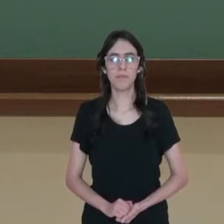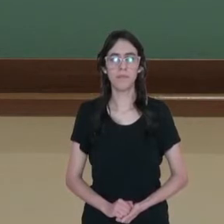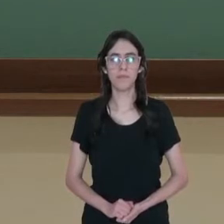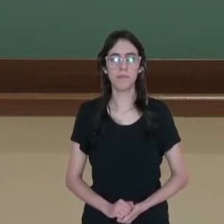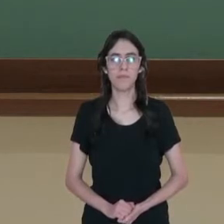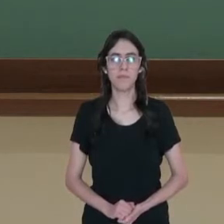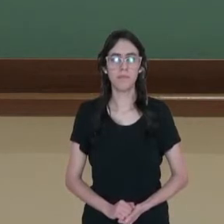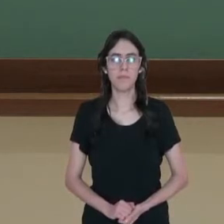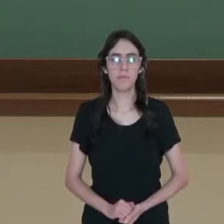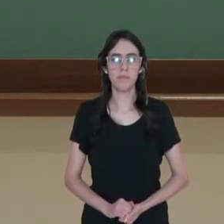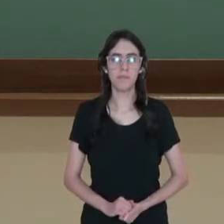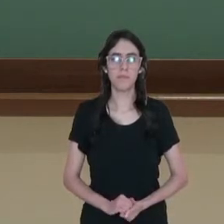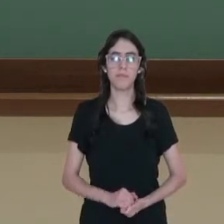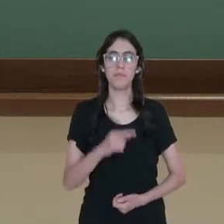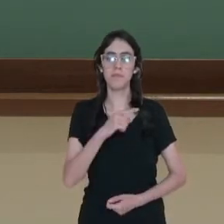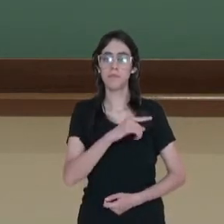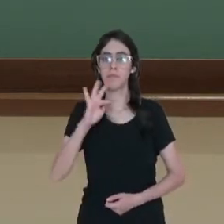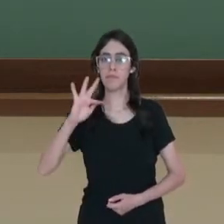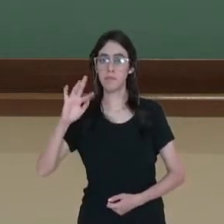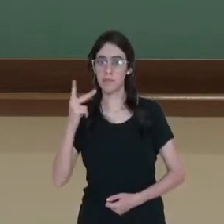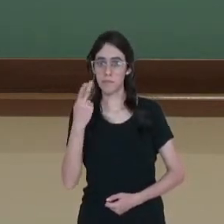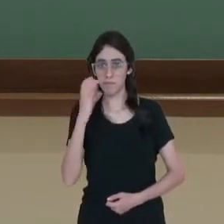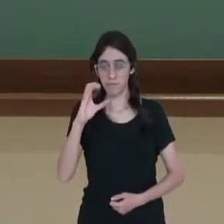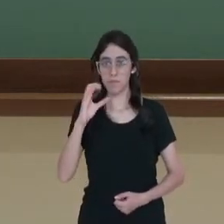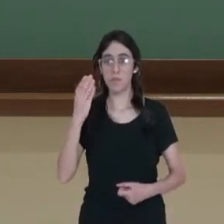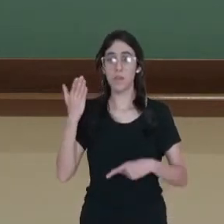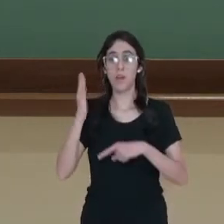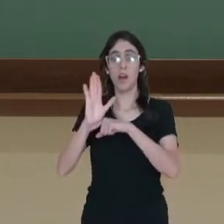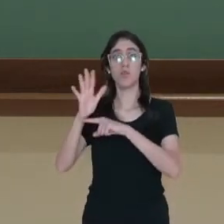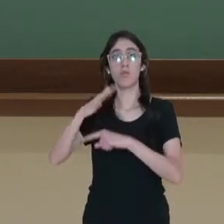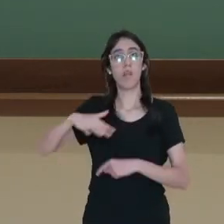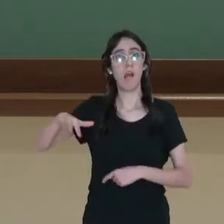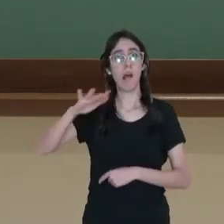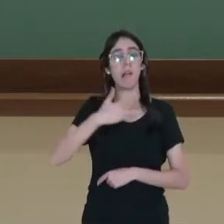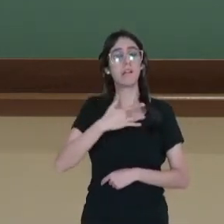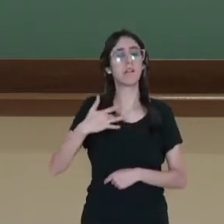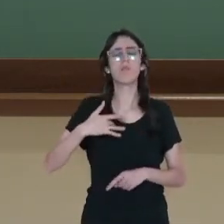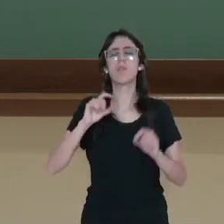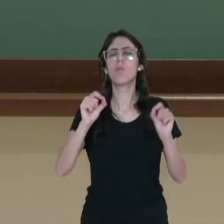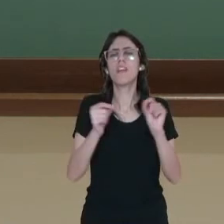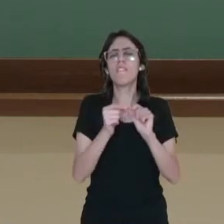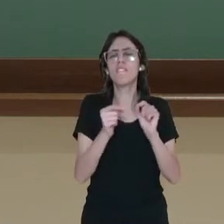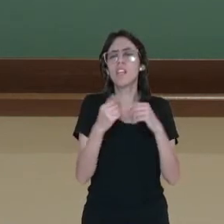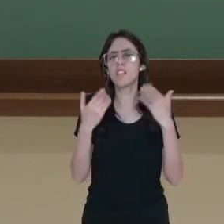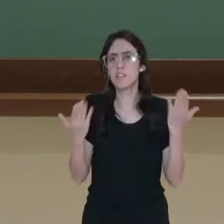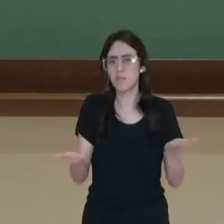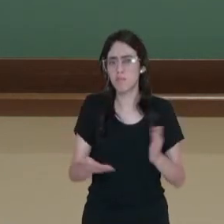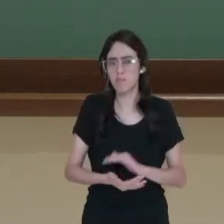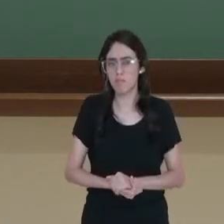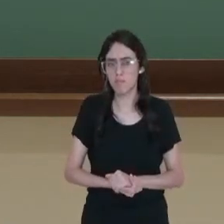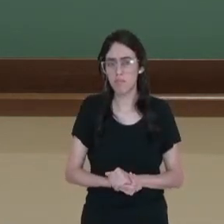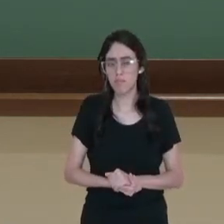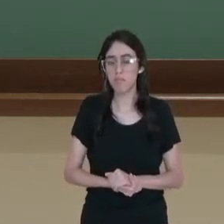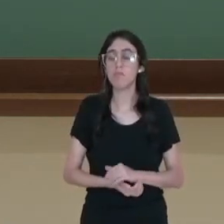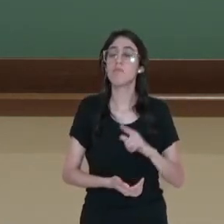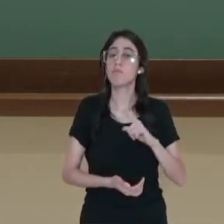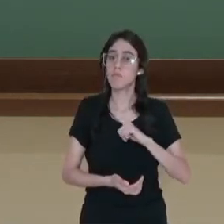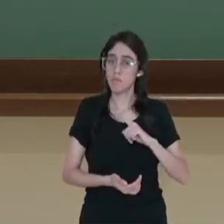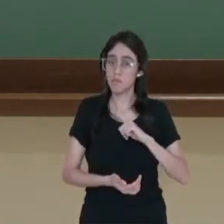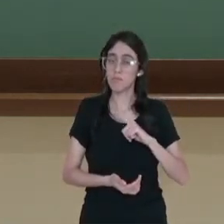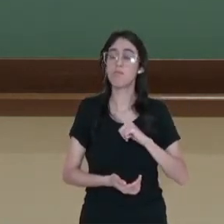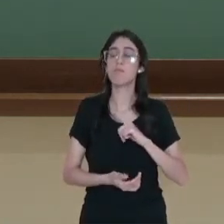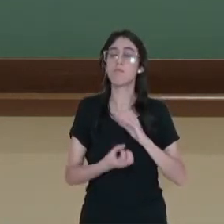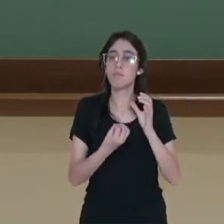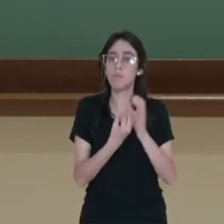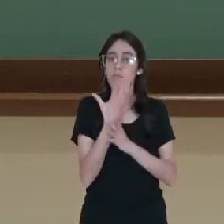Medidas de destaque na área da saúde do governo de Fernando Henrique Cardoso. Nós podemos citar aí o sucesso do programa